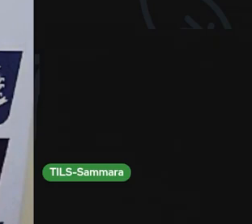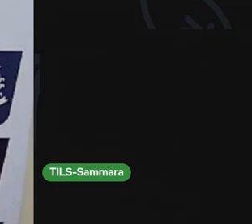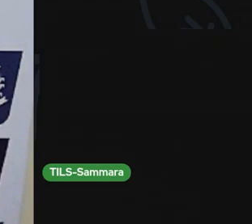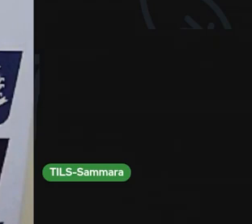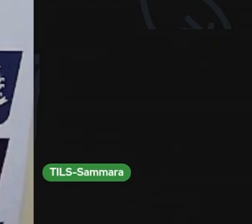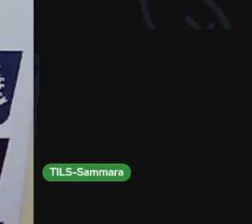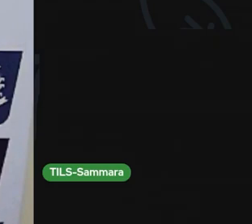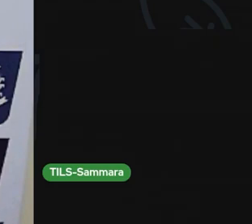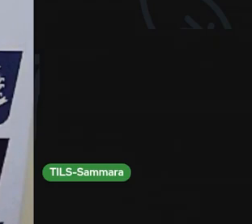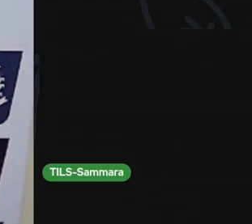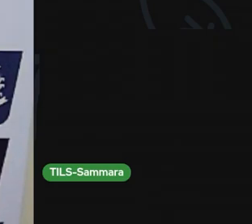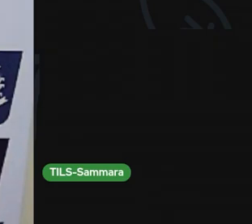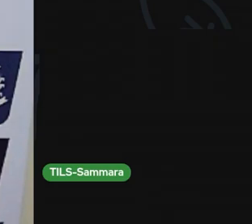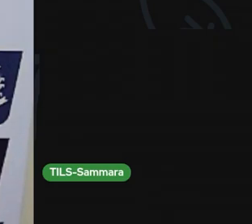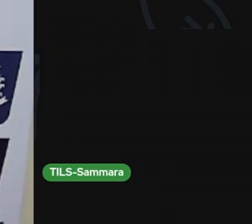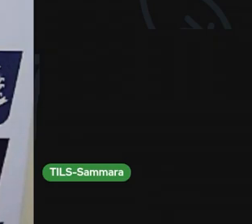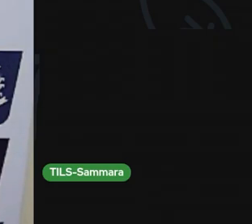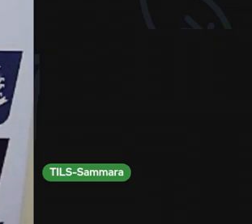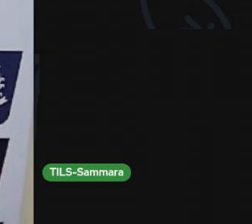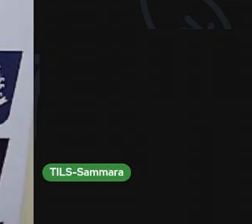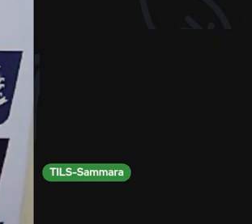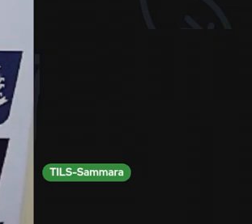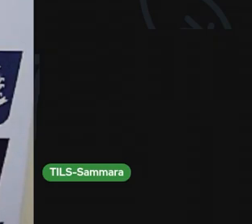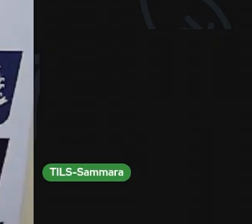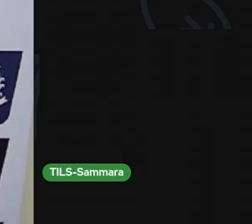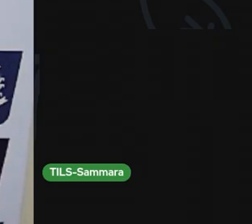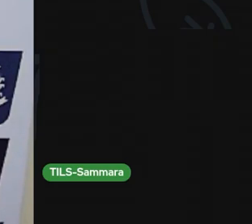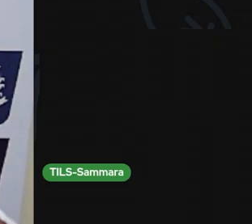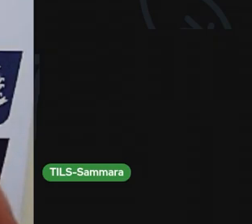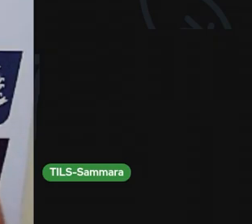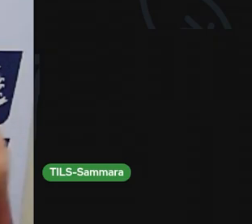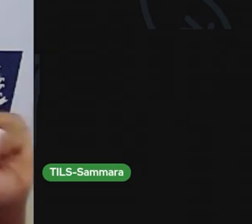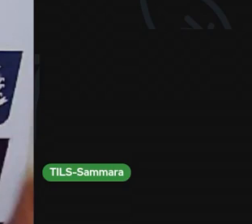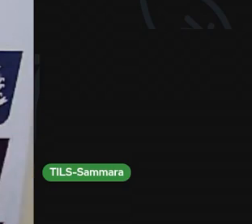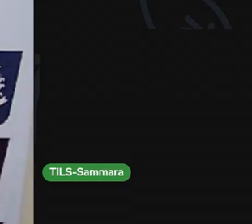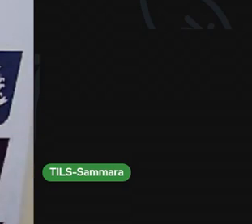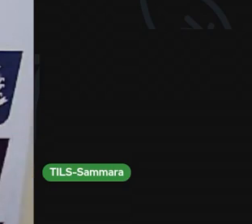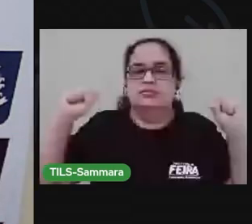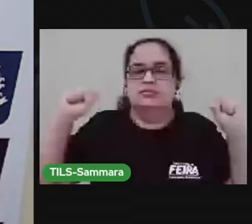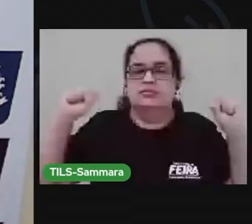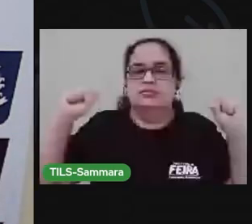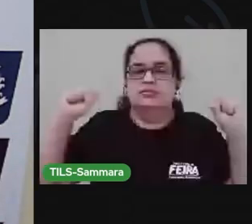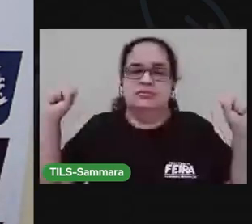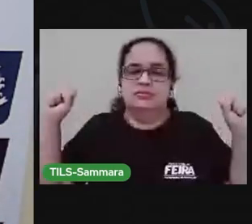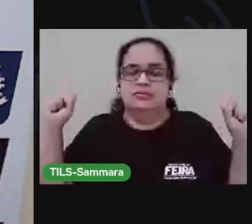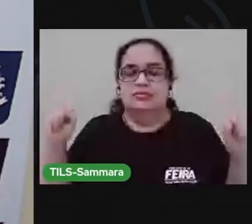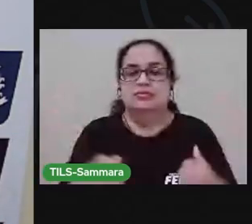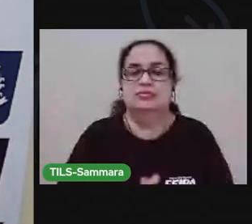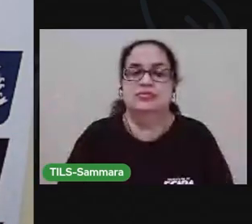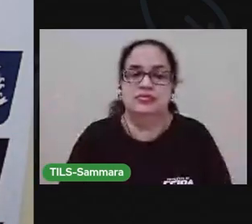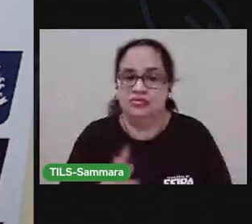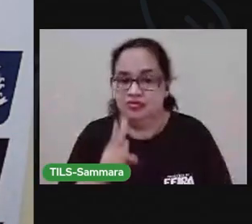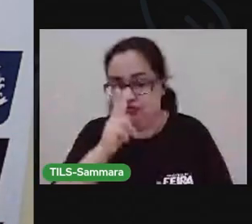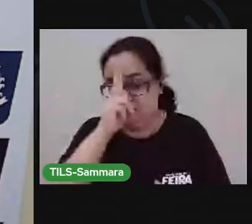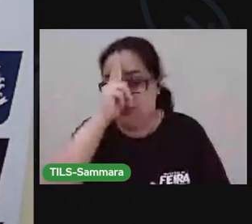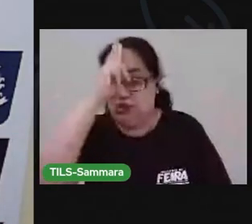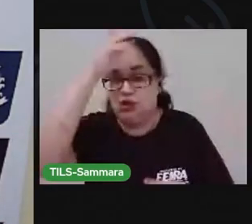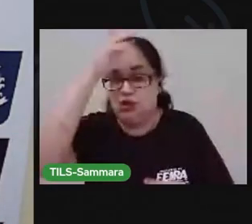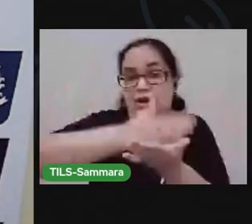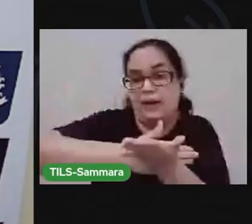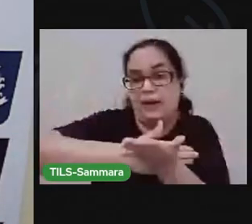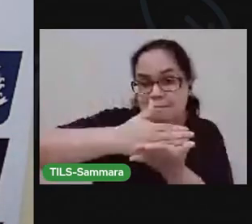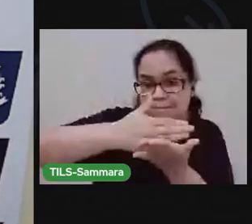mais um momento de aprendizagem? Eu já estou aqui com todo o gás para a gente começar